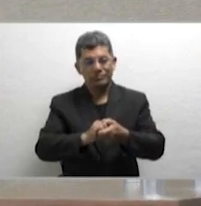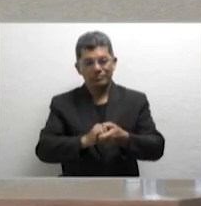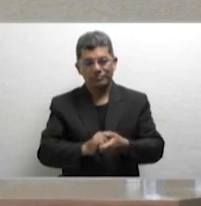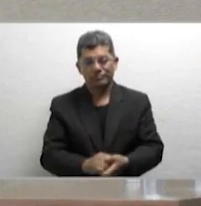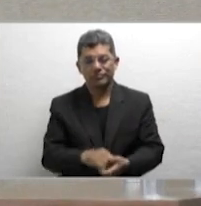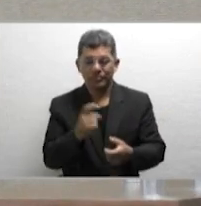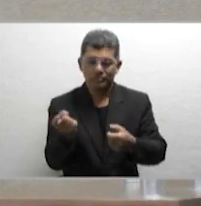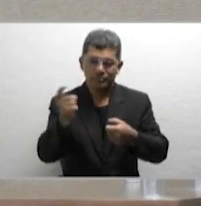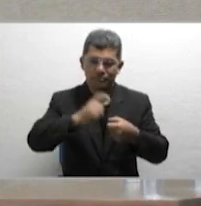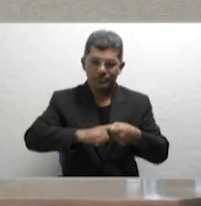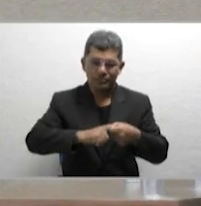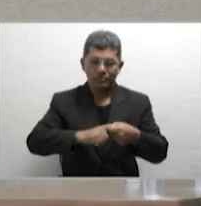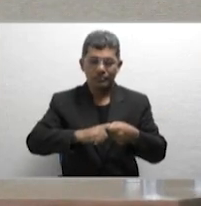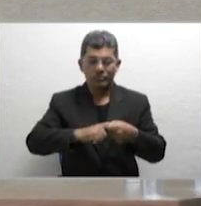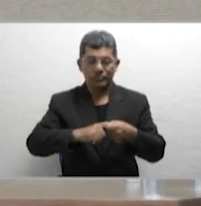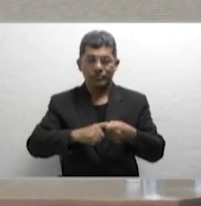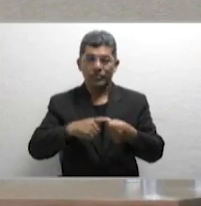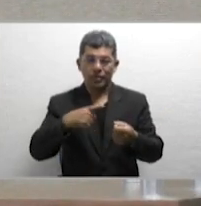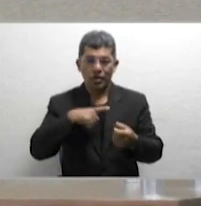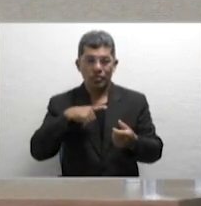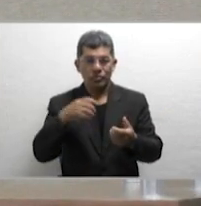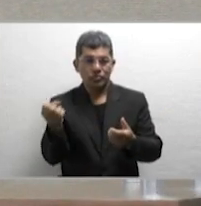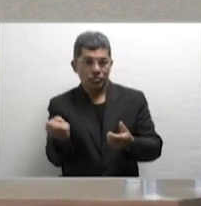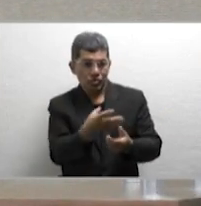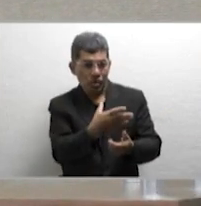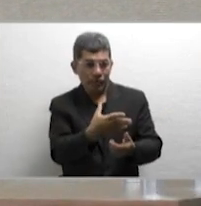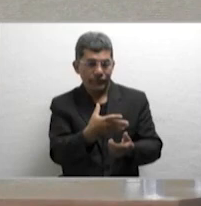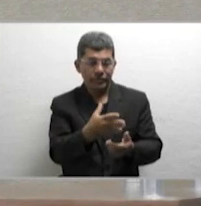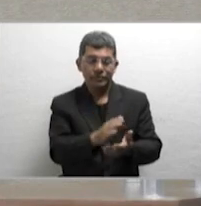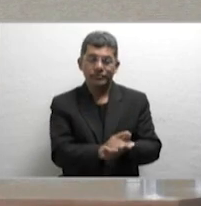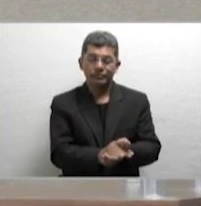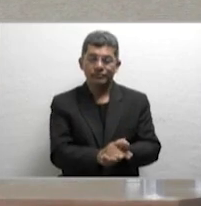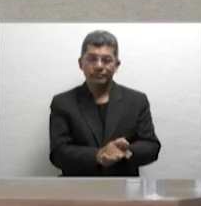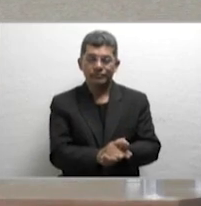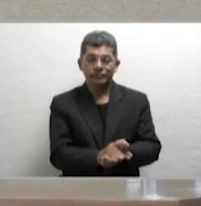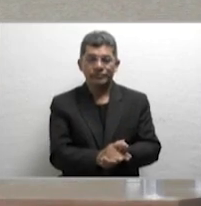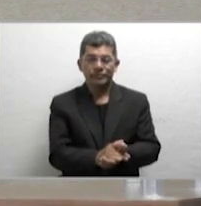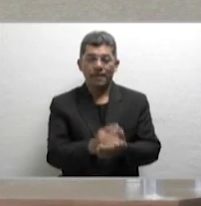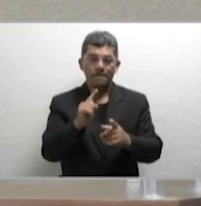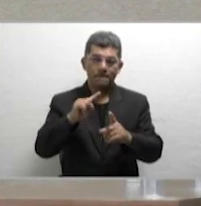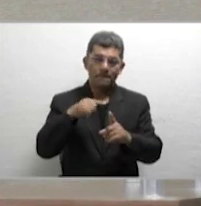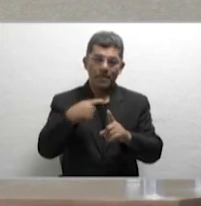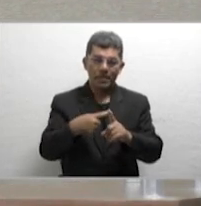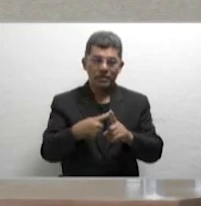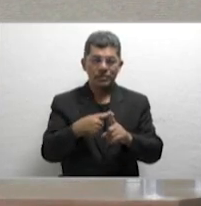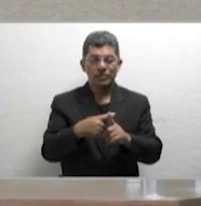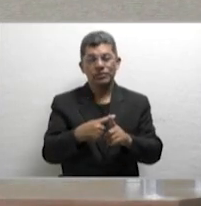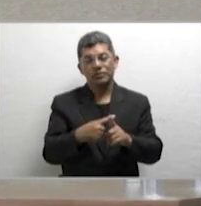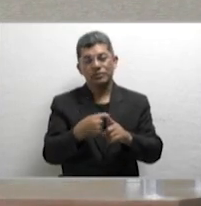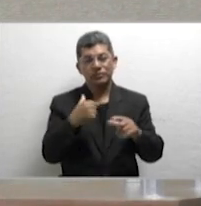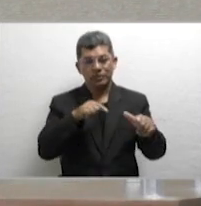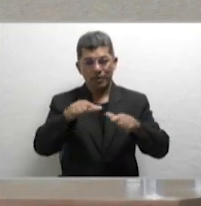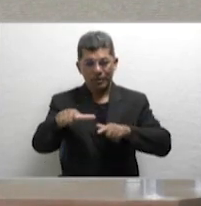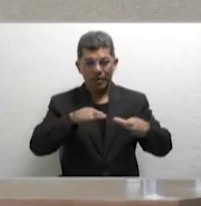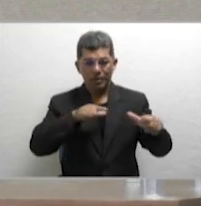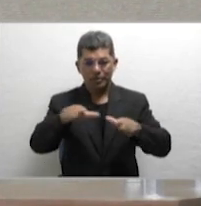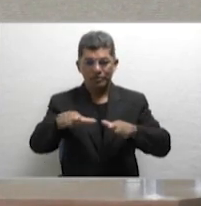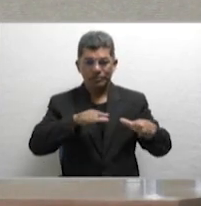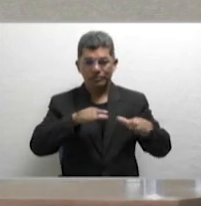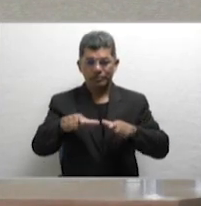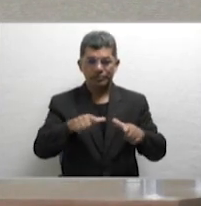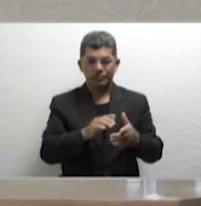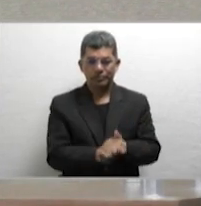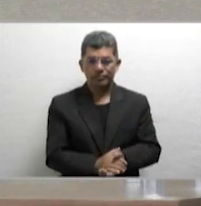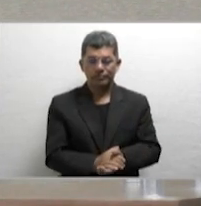né? Alguns reconduzidos, outros conduzidos, para mais o exercício que